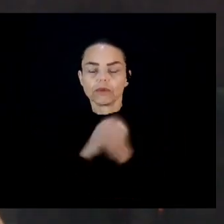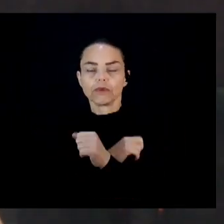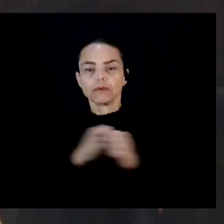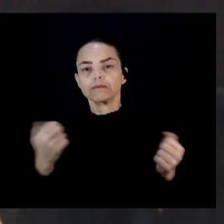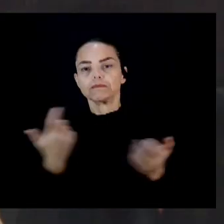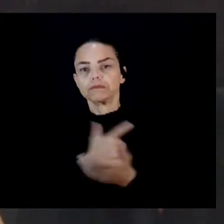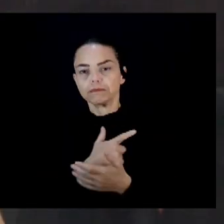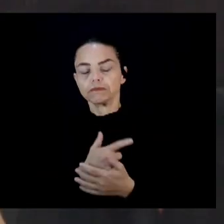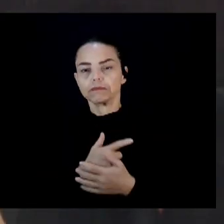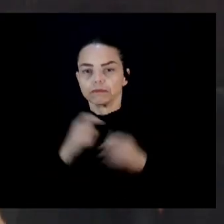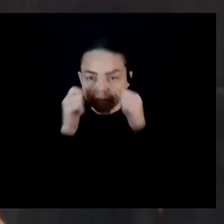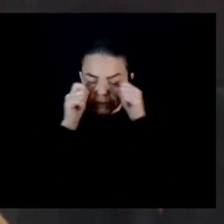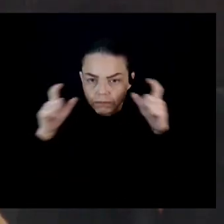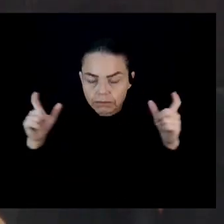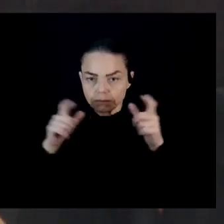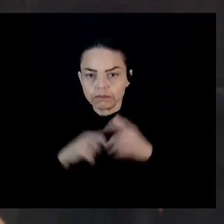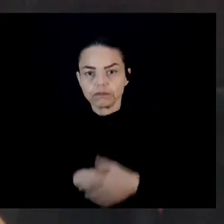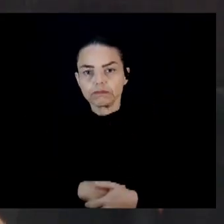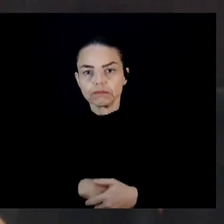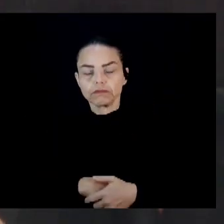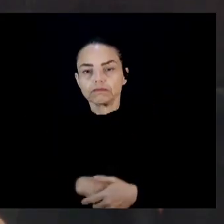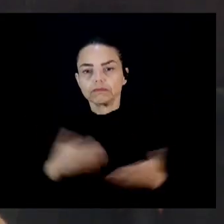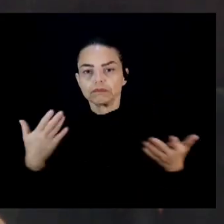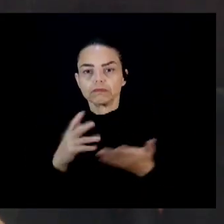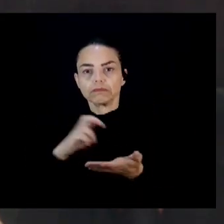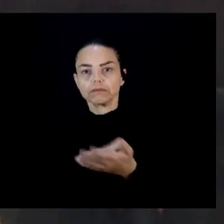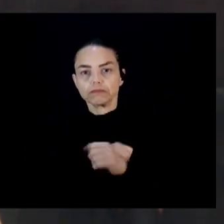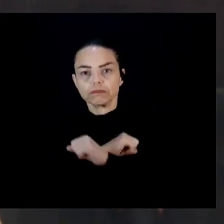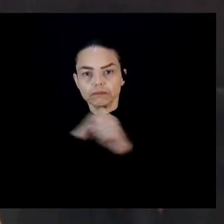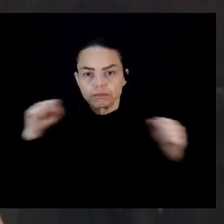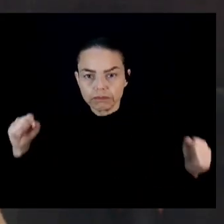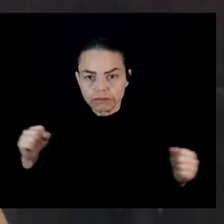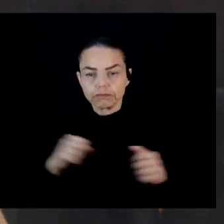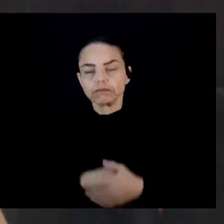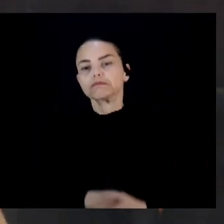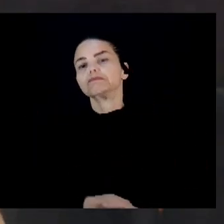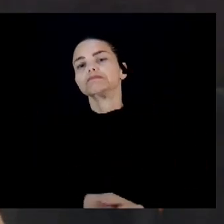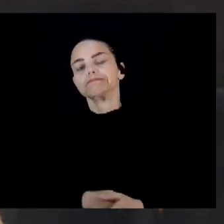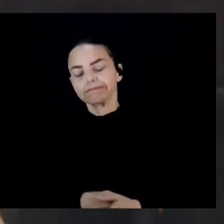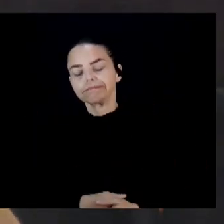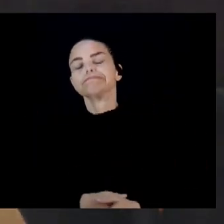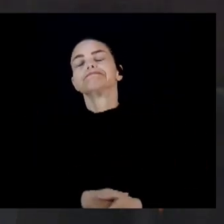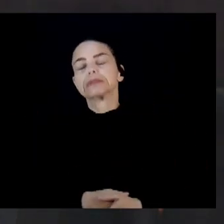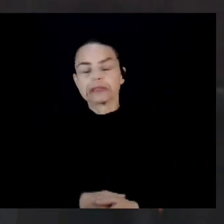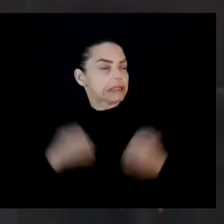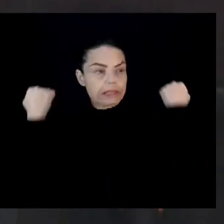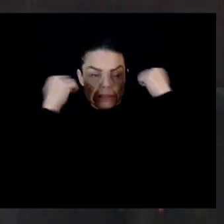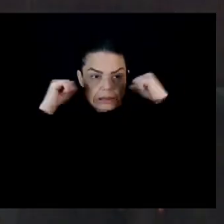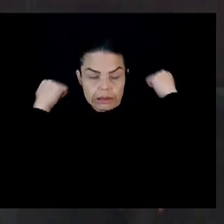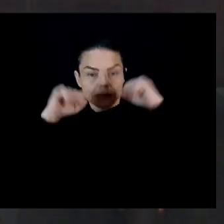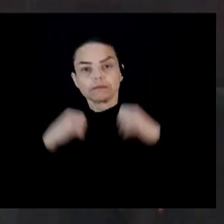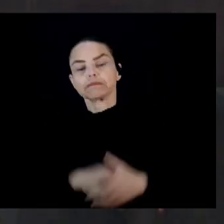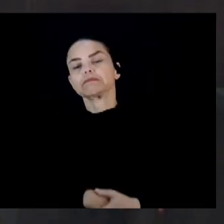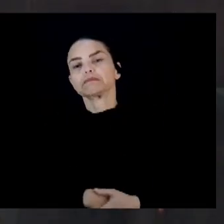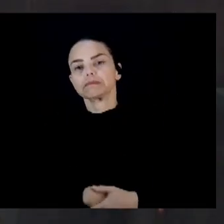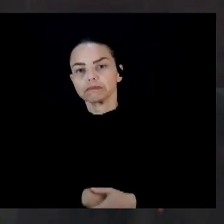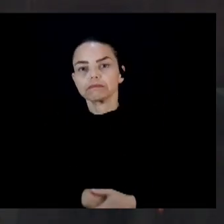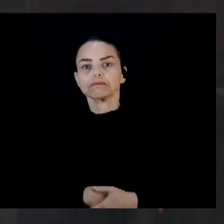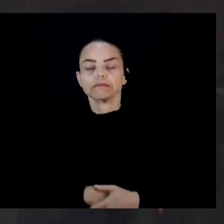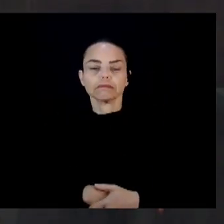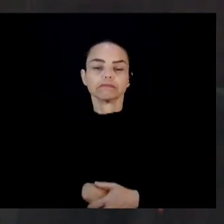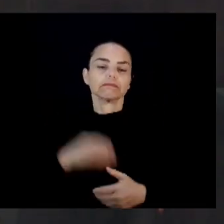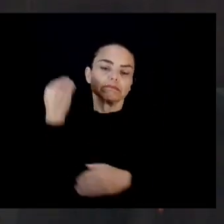acordar e ir. Mas eu estava muito irritada. E aí você vai colocando as